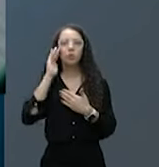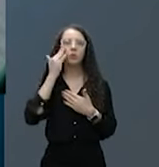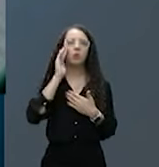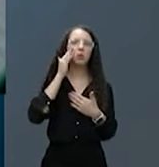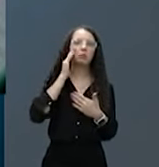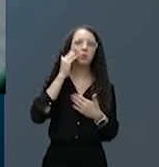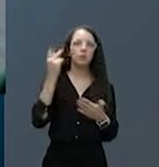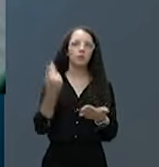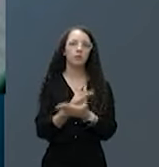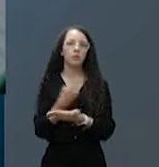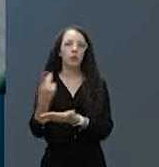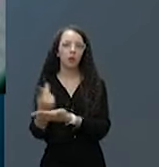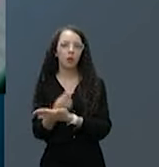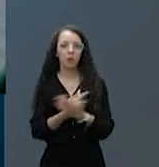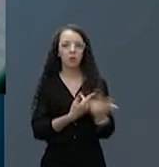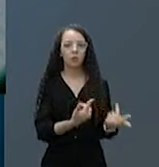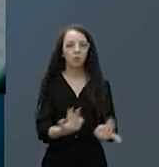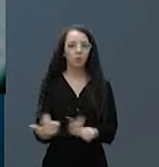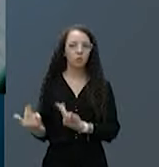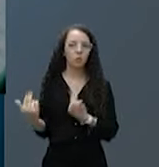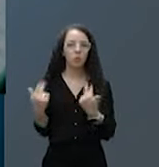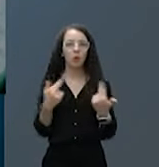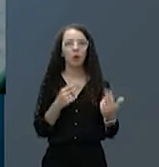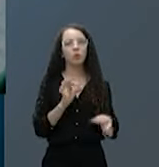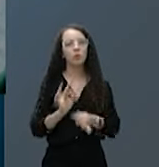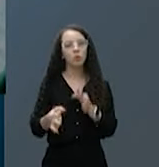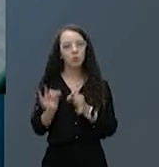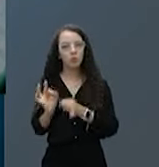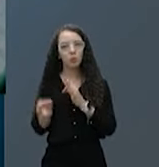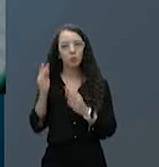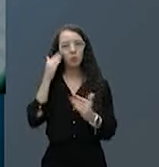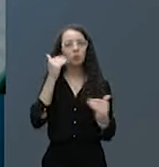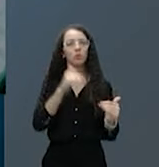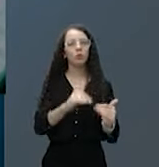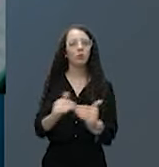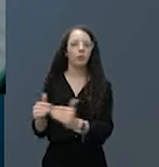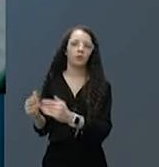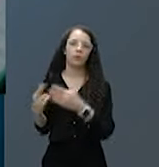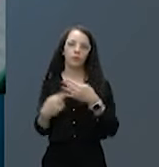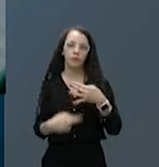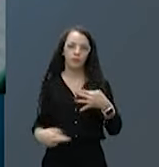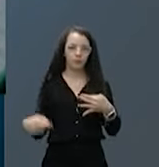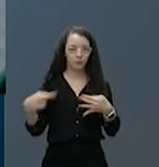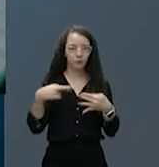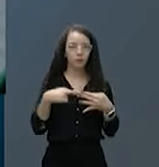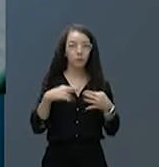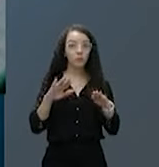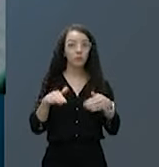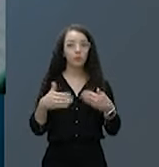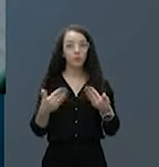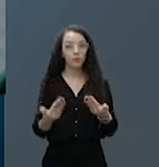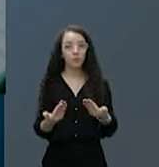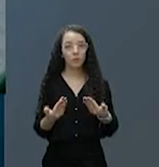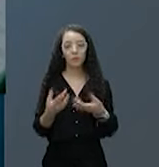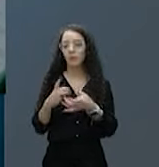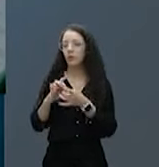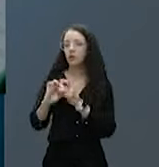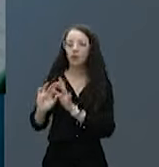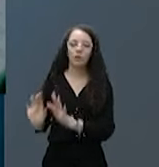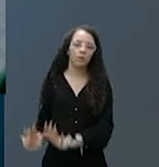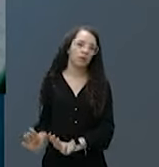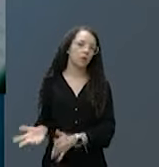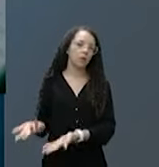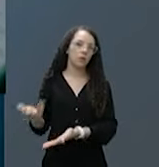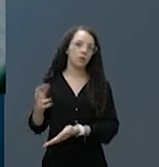juízo de conformidade do recurso extraordinário. E nego, assim, provimento ao agravo interno. É o